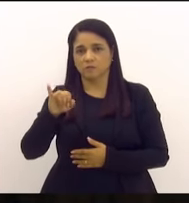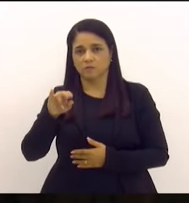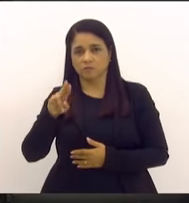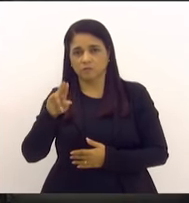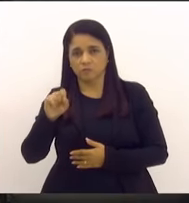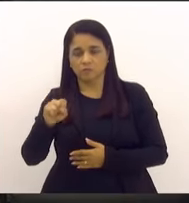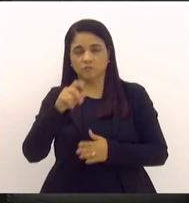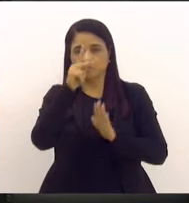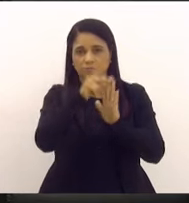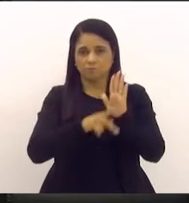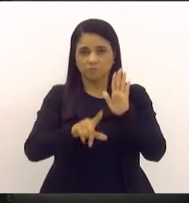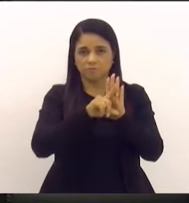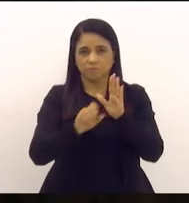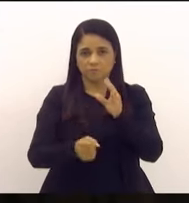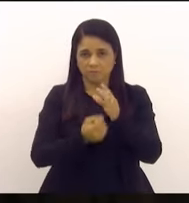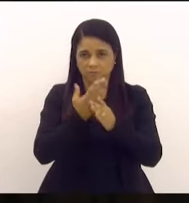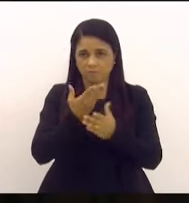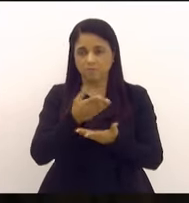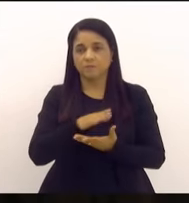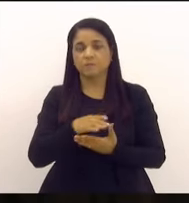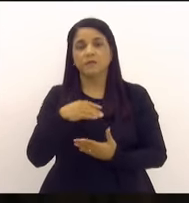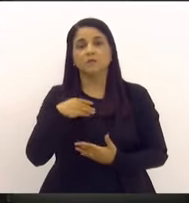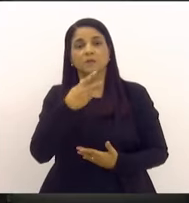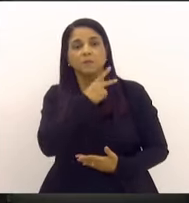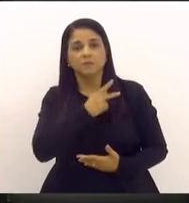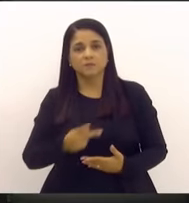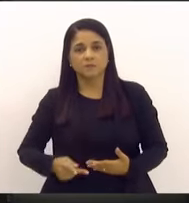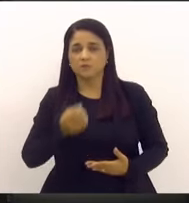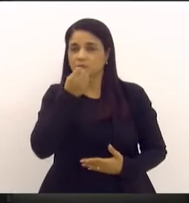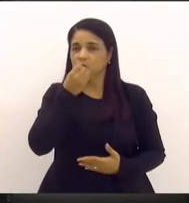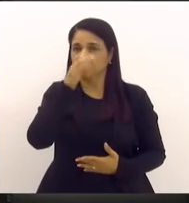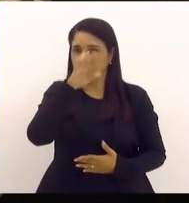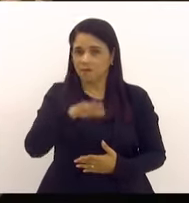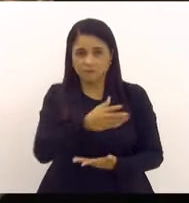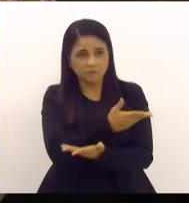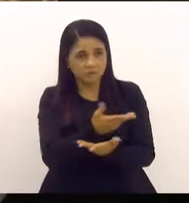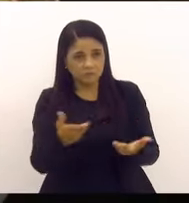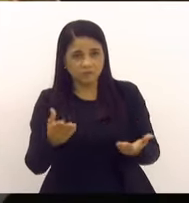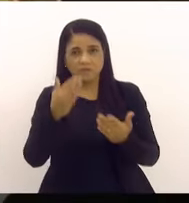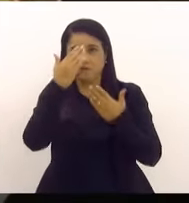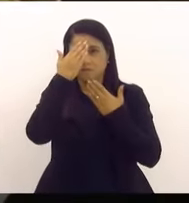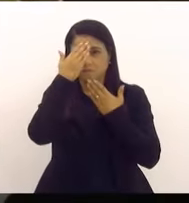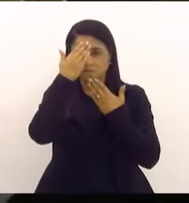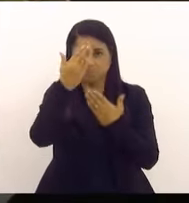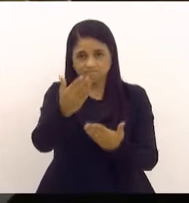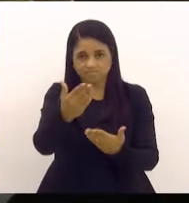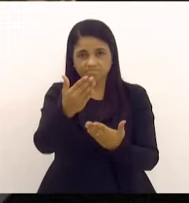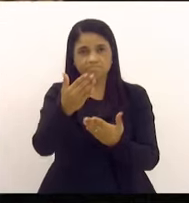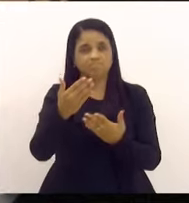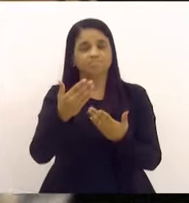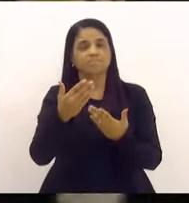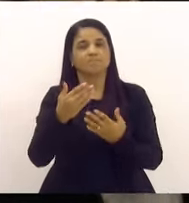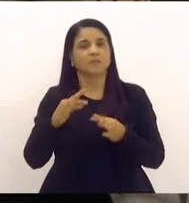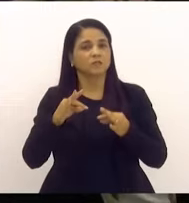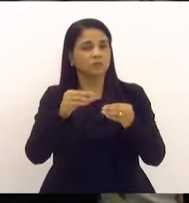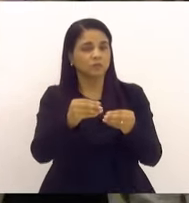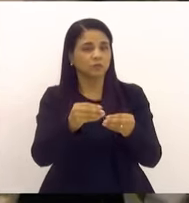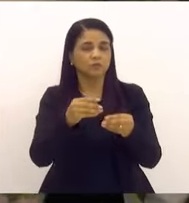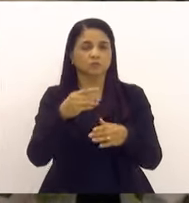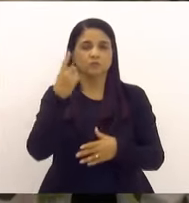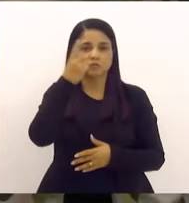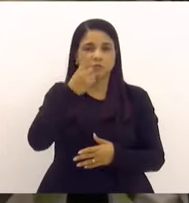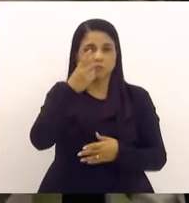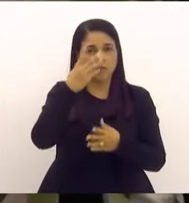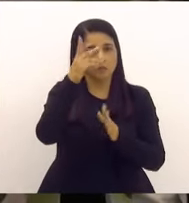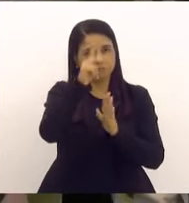do PL. Senhor presidente, boa tarde a todos. Eu gostaria de agradecer a todos os pares que aprovaram o